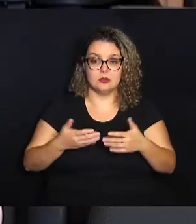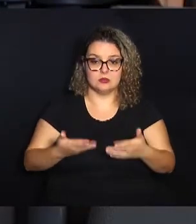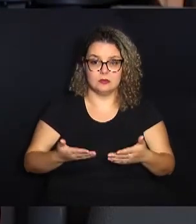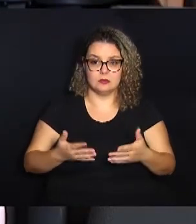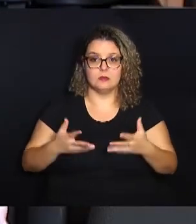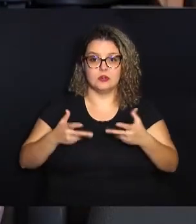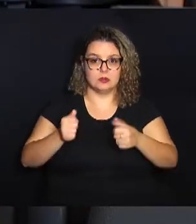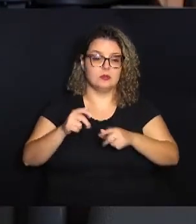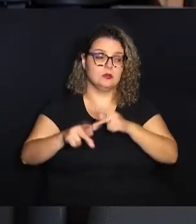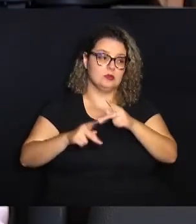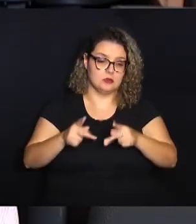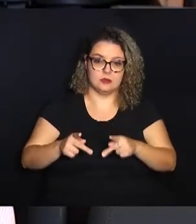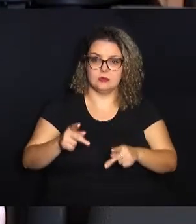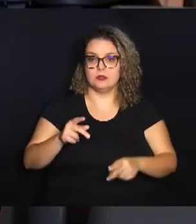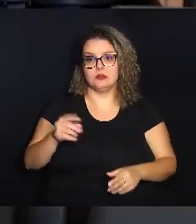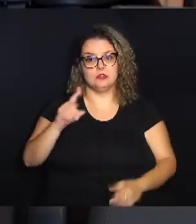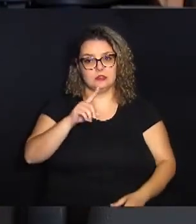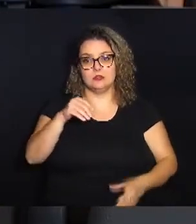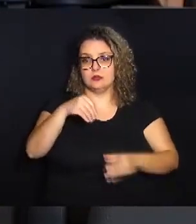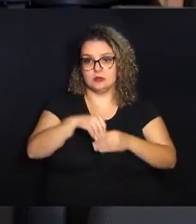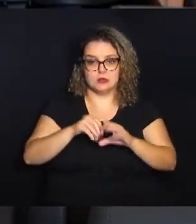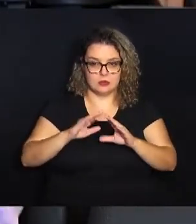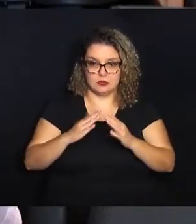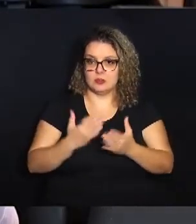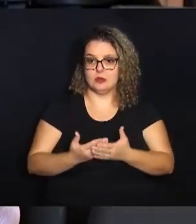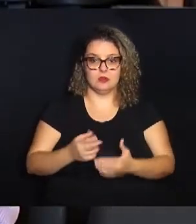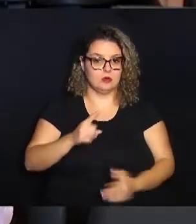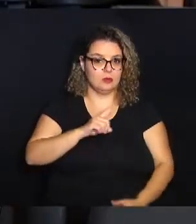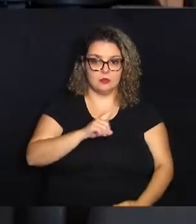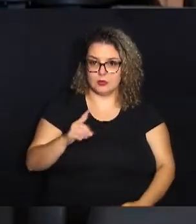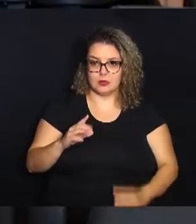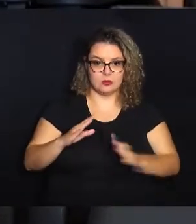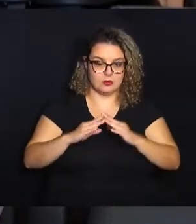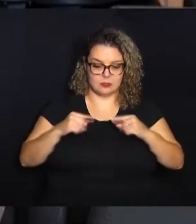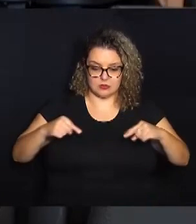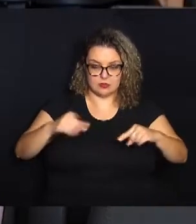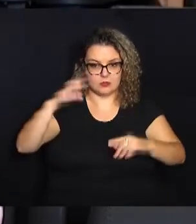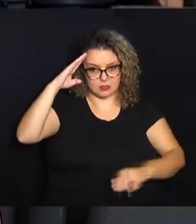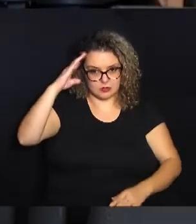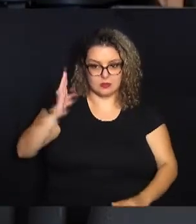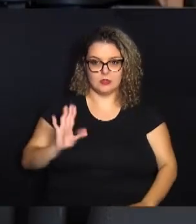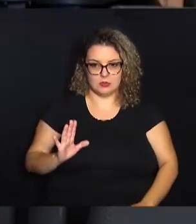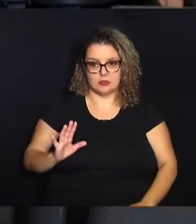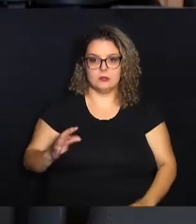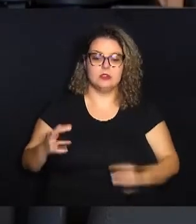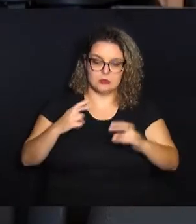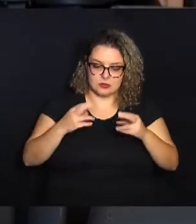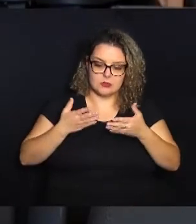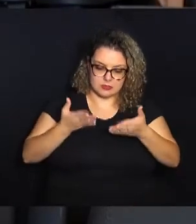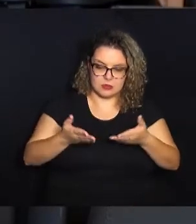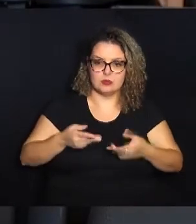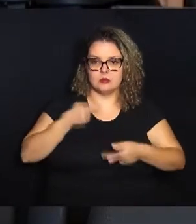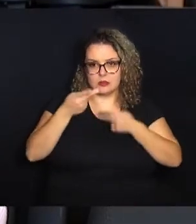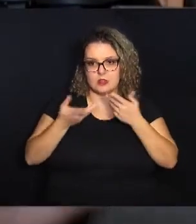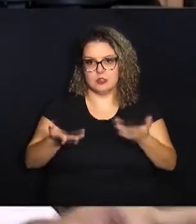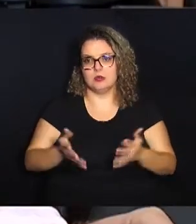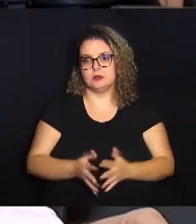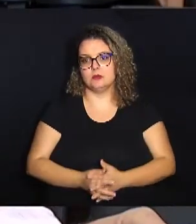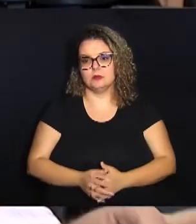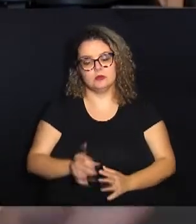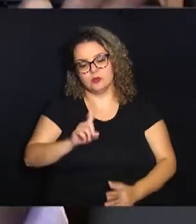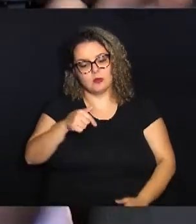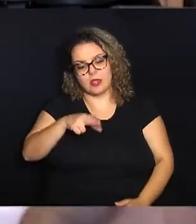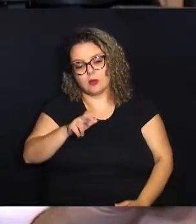toda a população, não dentro da escola, porque a escola não é quartel, né? Isso tem que ser levado em consideração. E tem